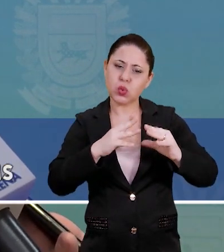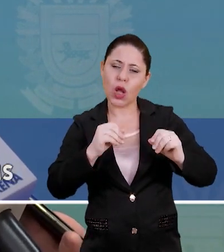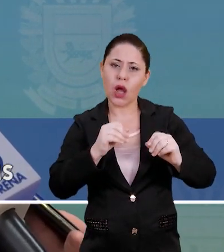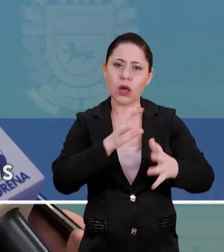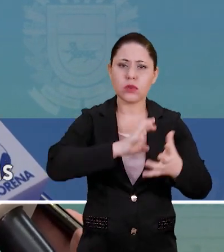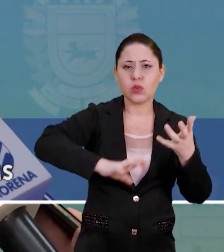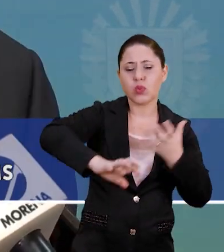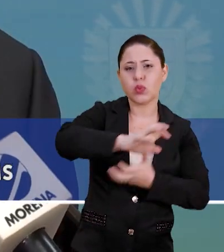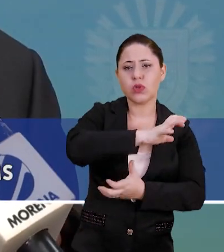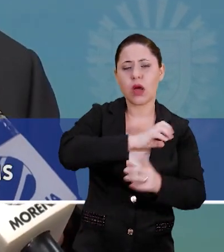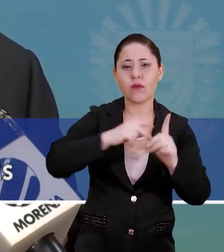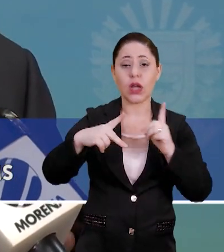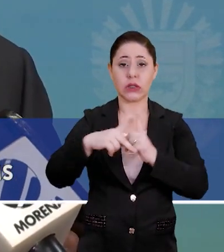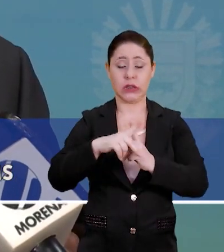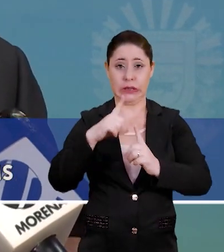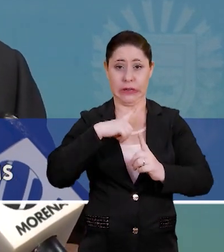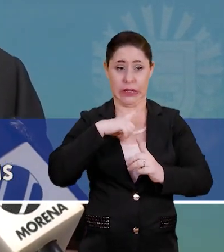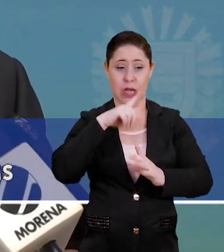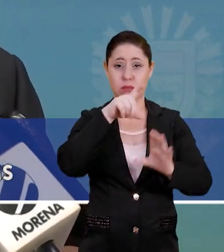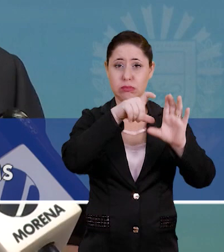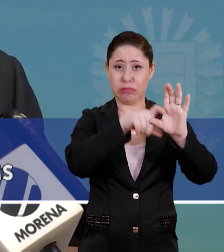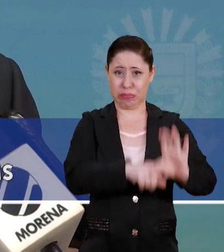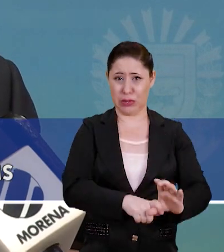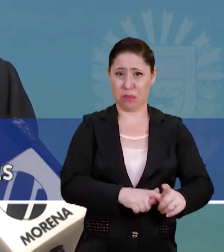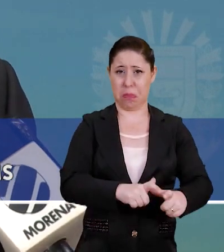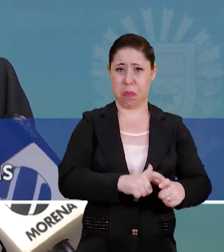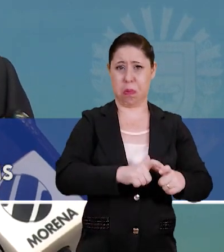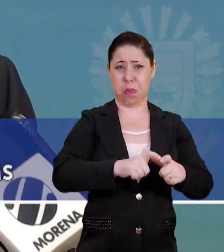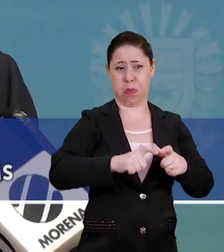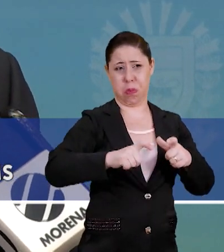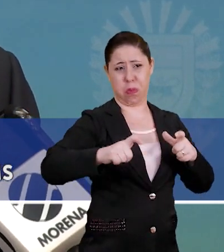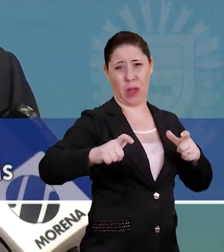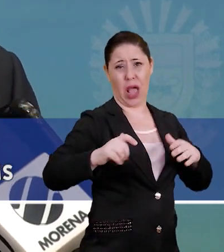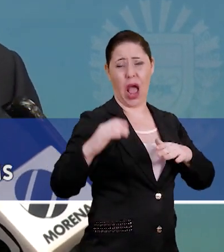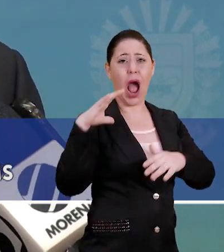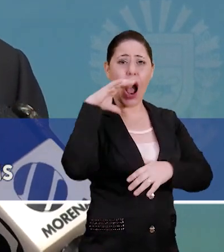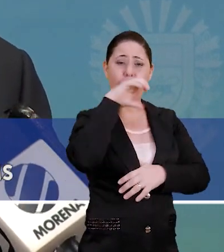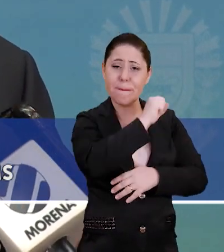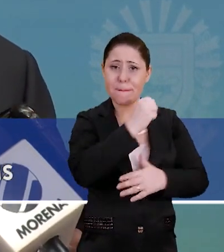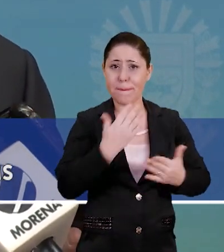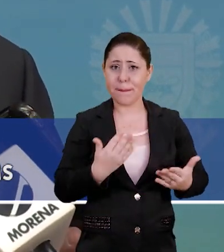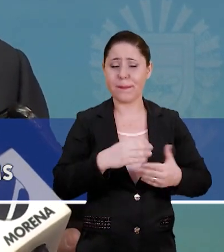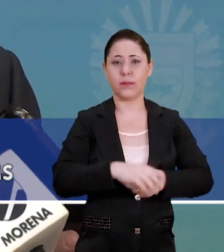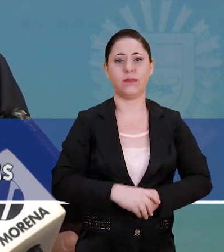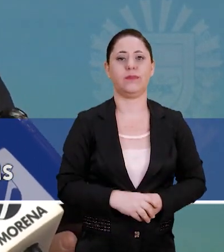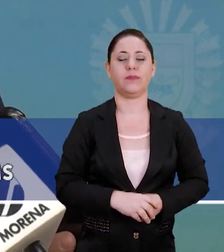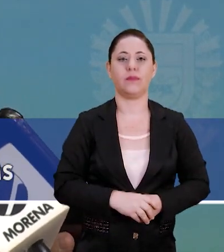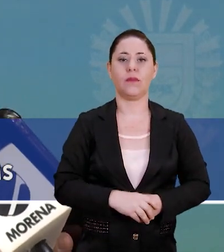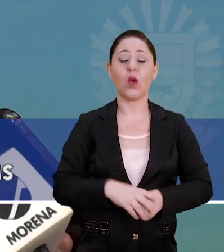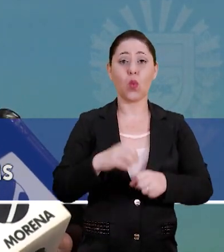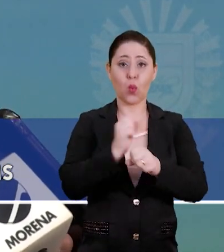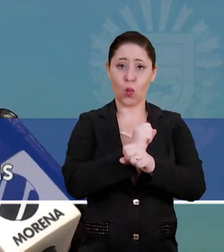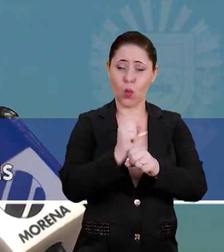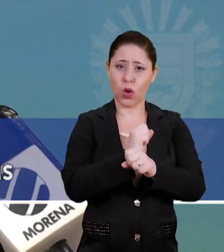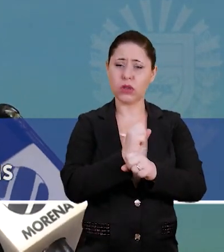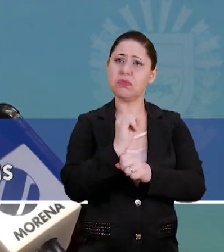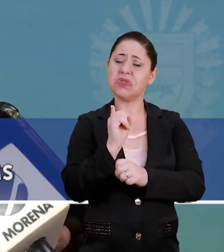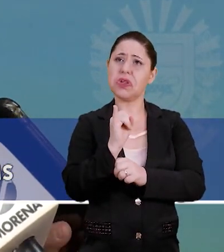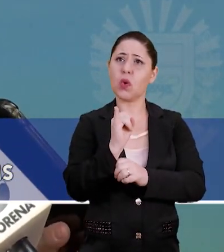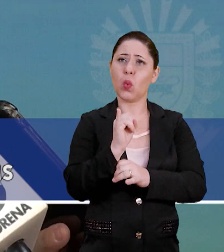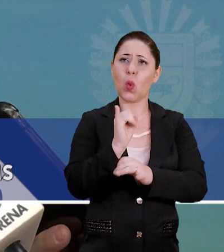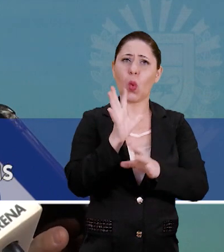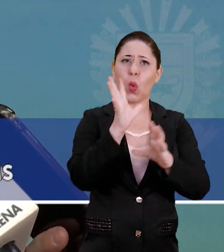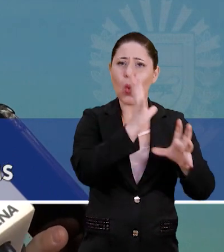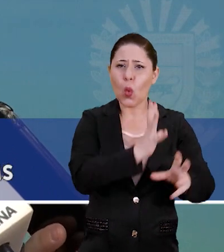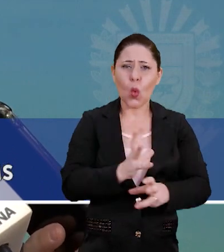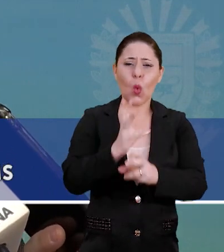desidratação inicial da reforma. O gasto previdenciário no Estado vem crescendo de forma acelerada. Esse ano, se eu considerar